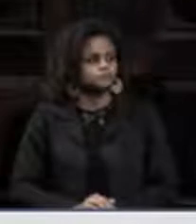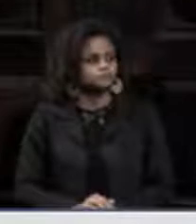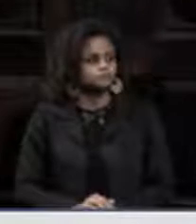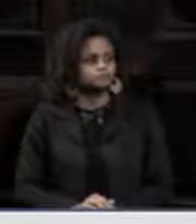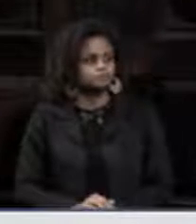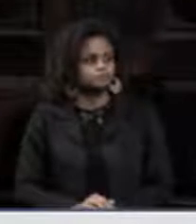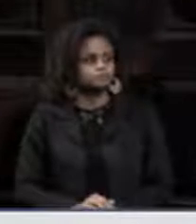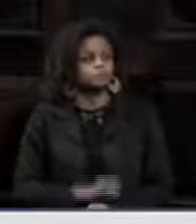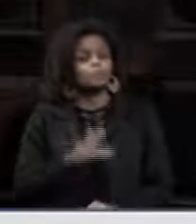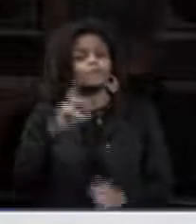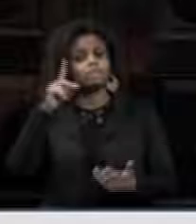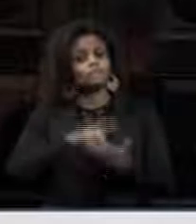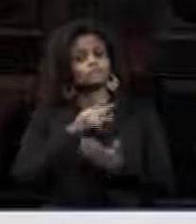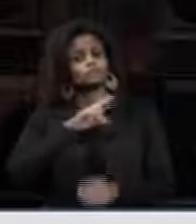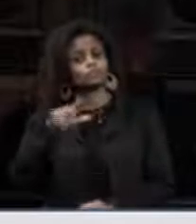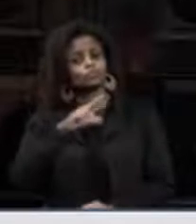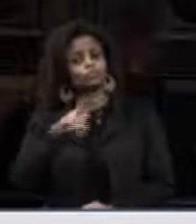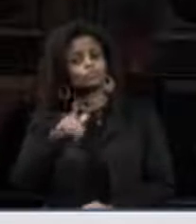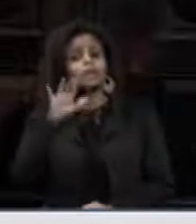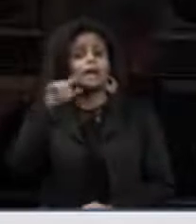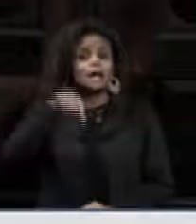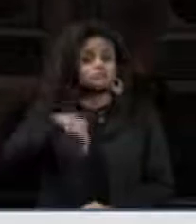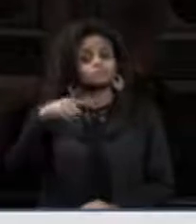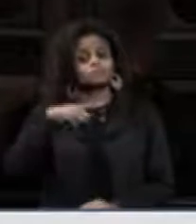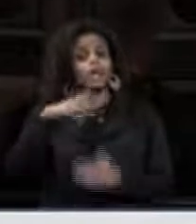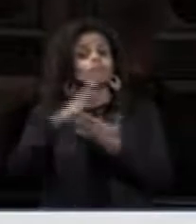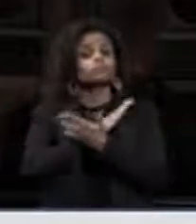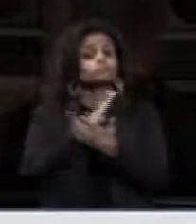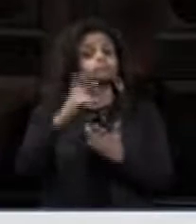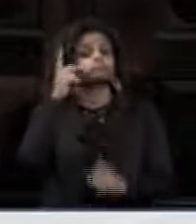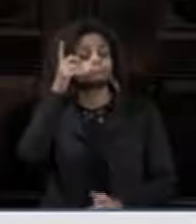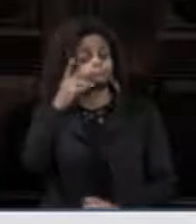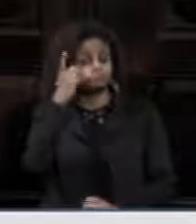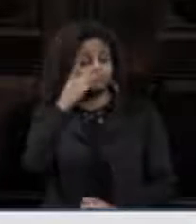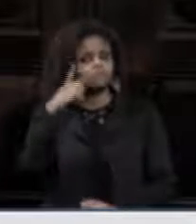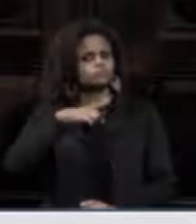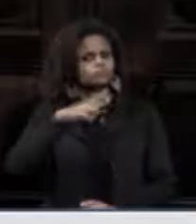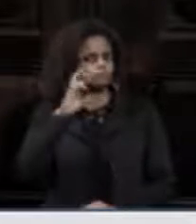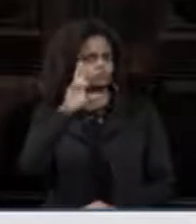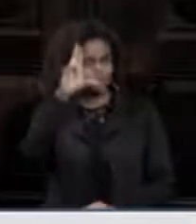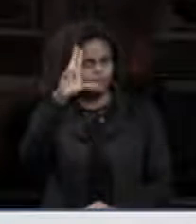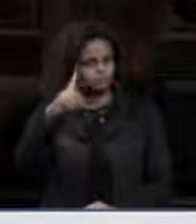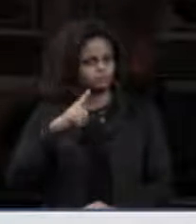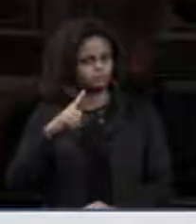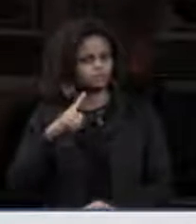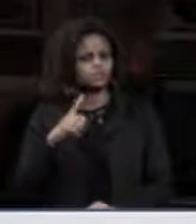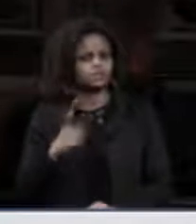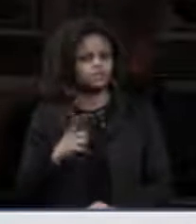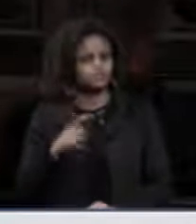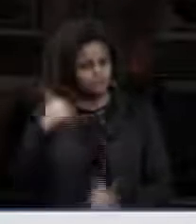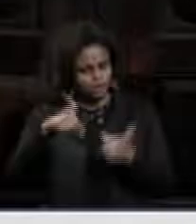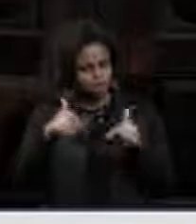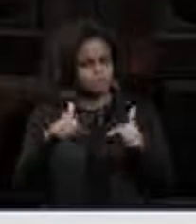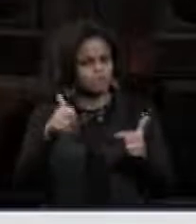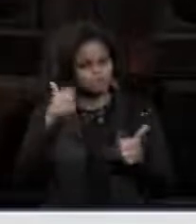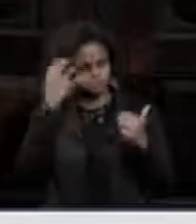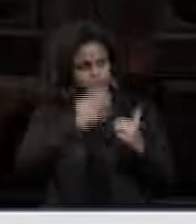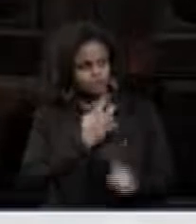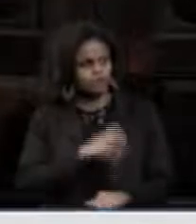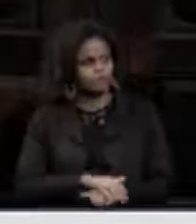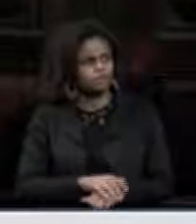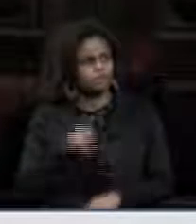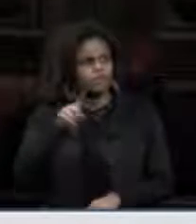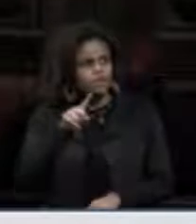verdade. Aqui realmente tem parlamentares que atuam com responsabilidade, que atuam com seriedade, defendem